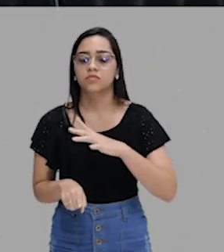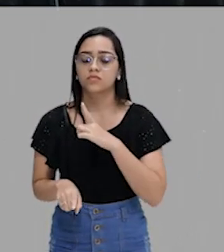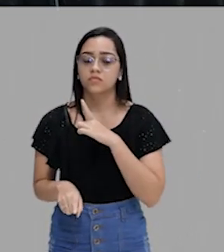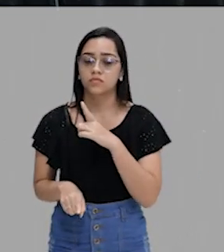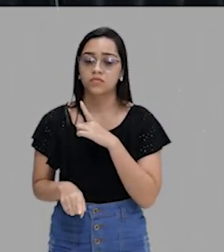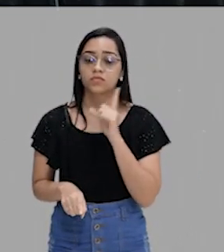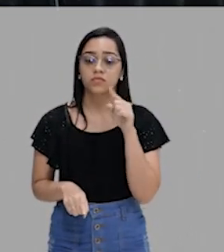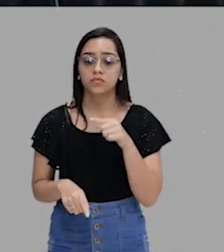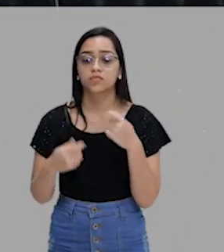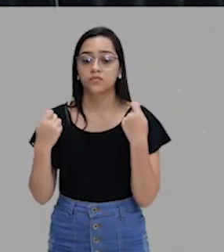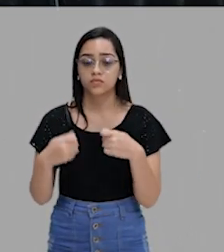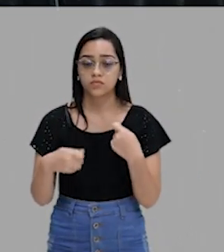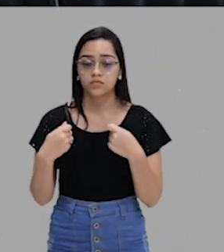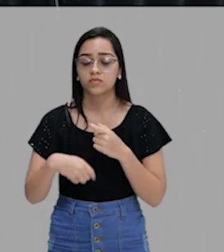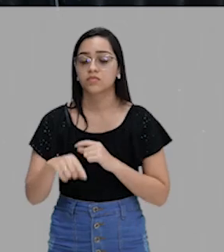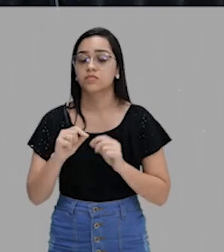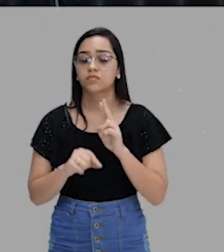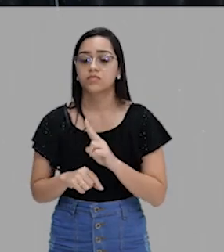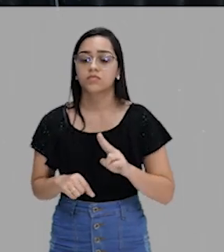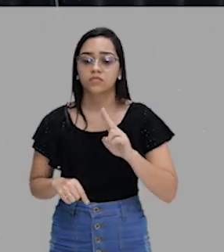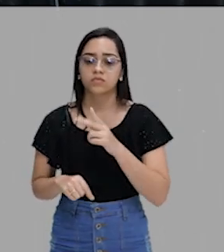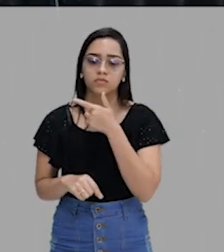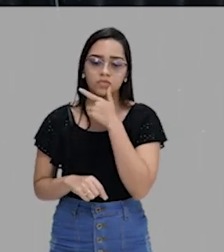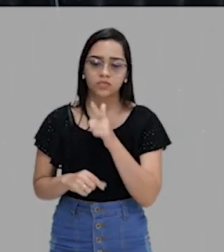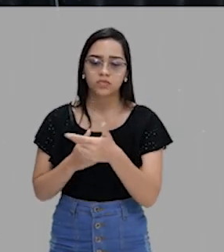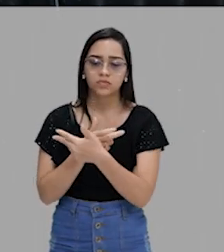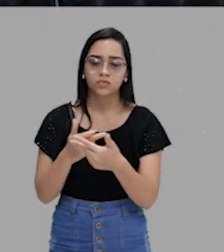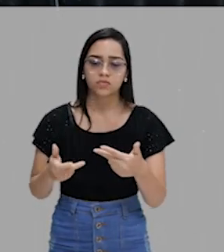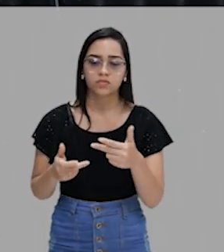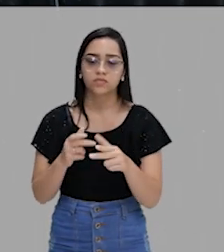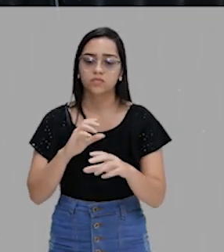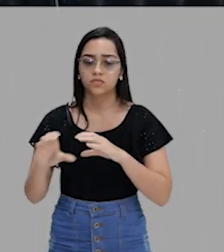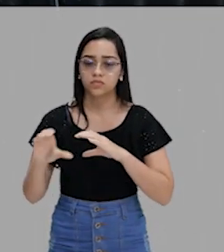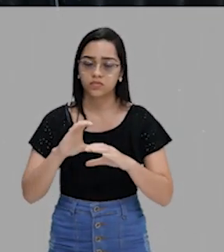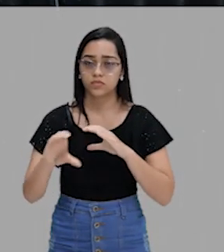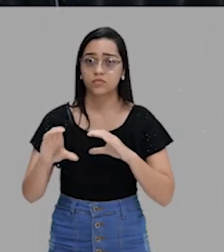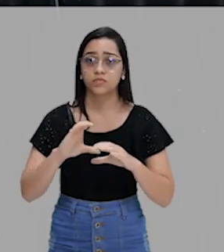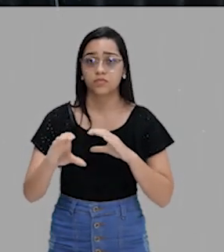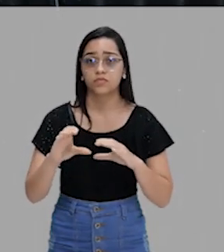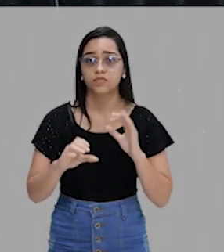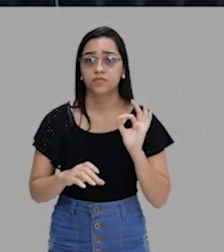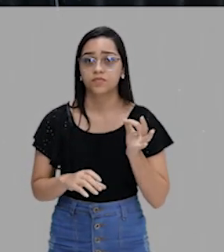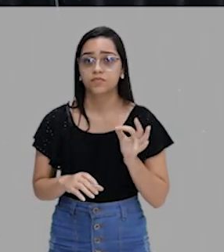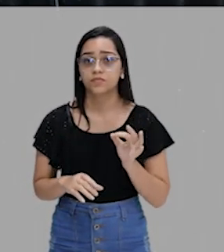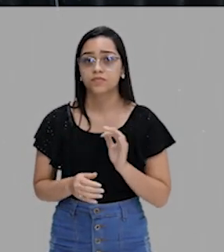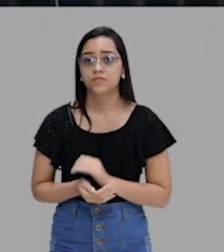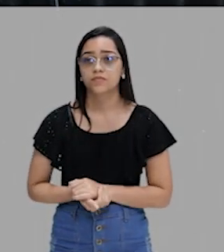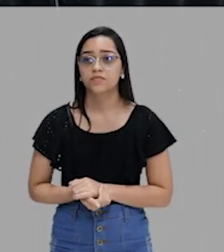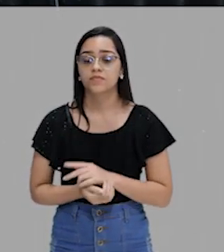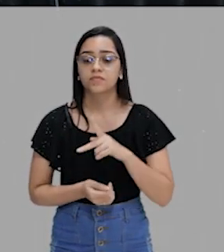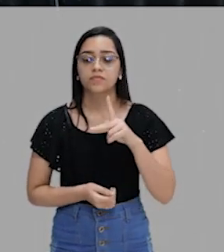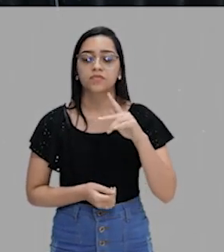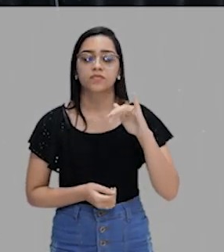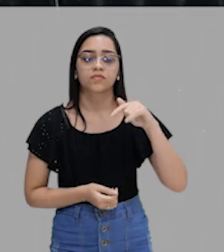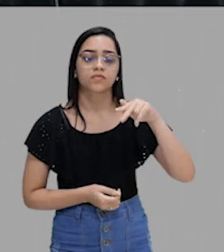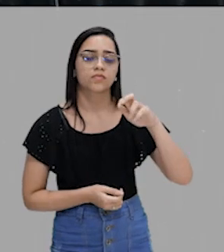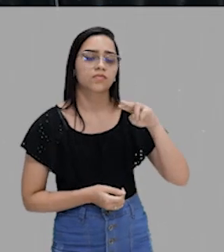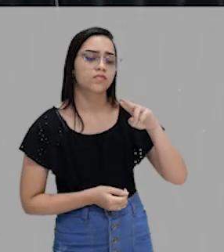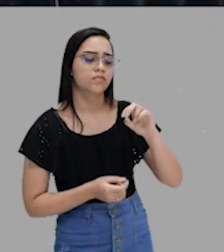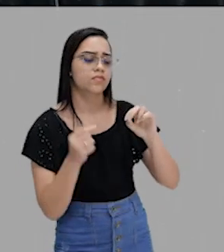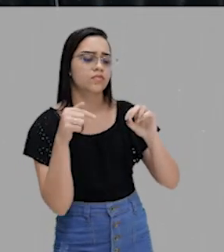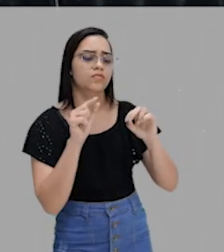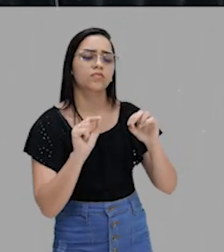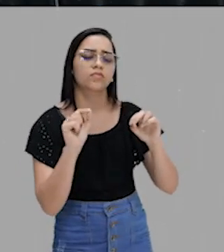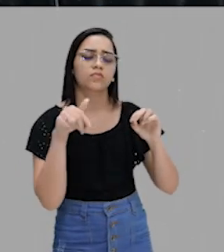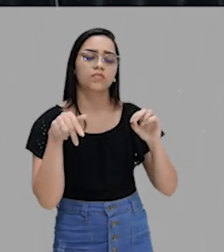registro torna-se necessário para que se use a língua nas mais diversas situações comunicativas, tá? Não é pequeno. Pequeno é uma forma